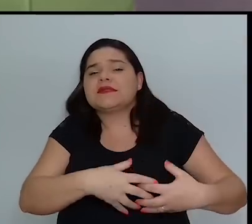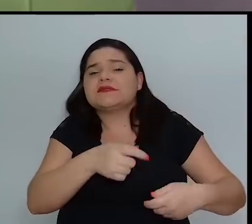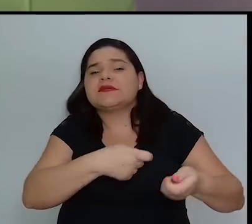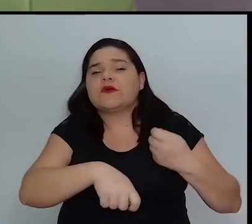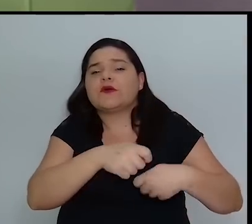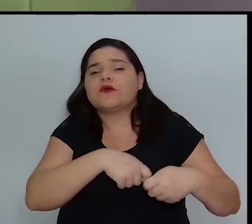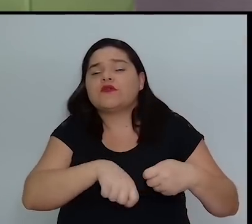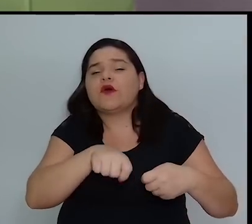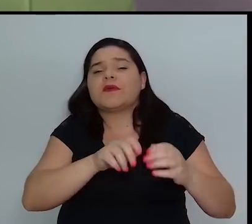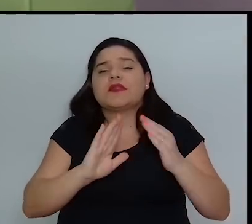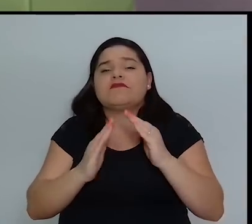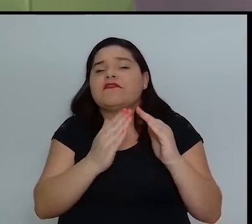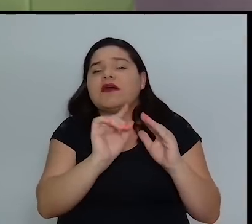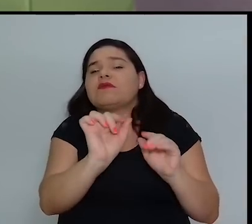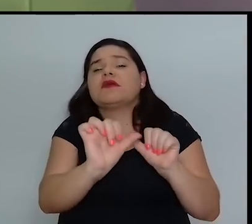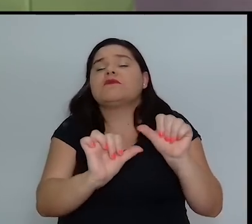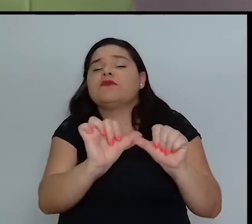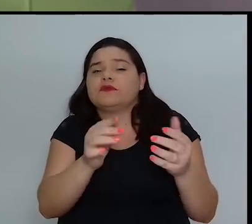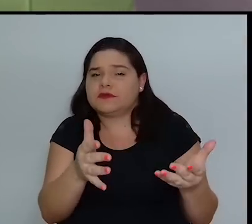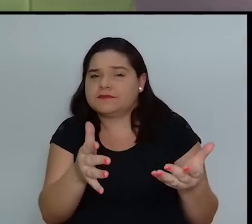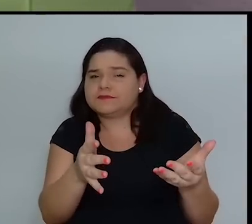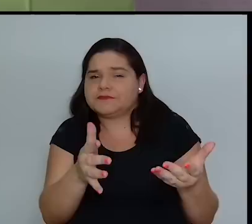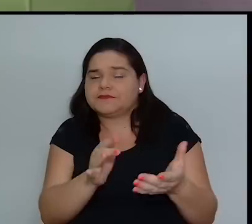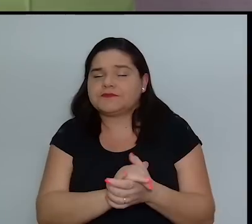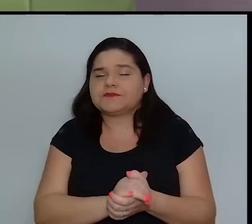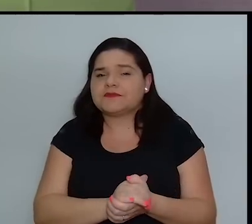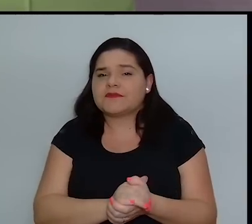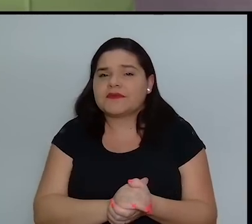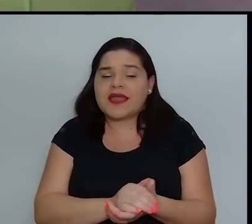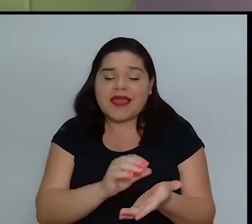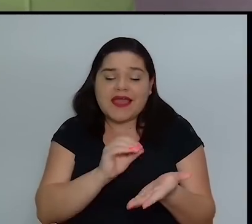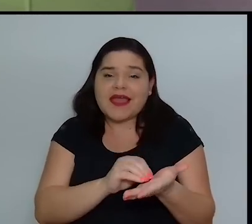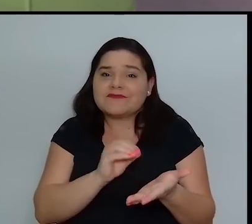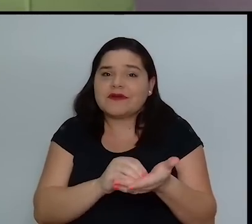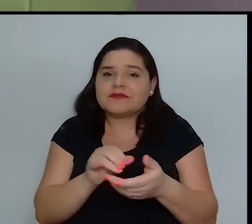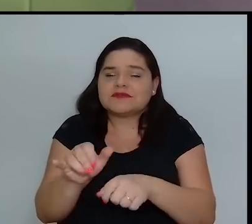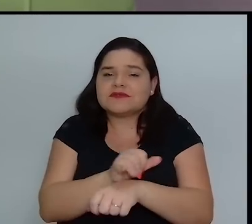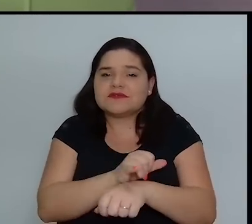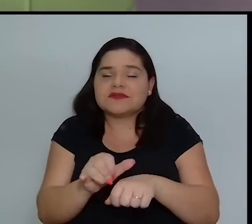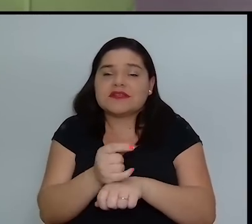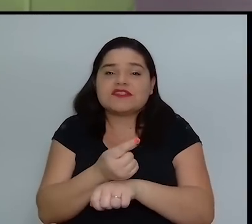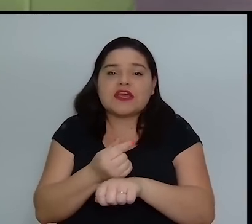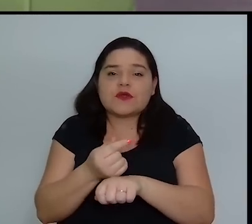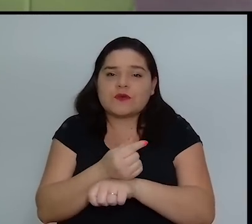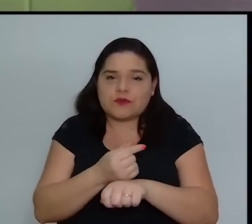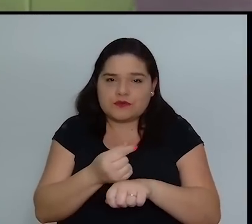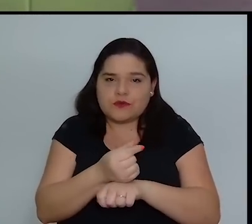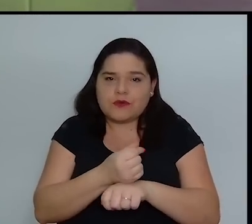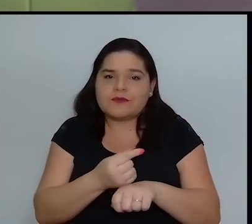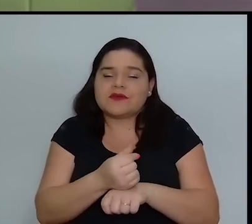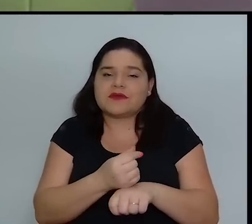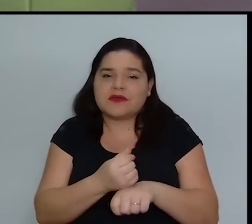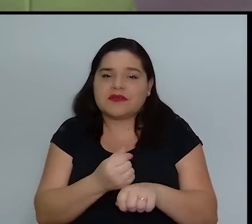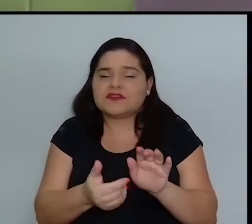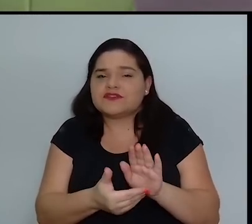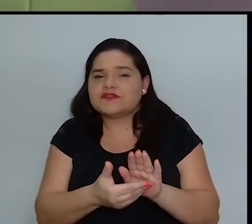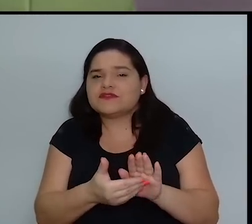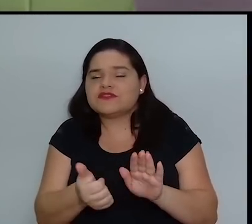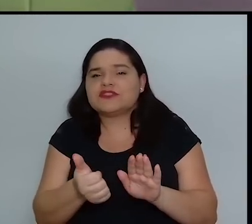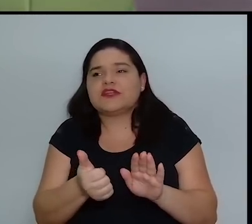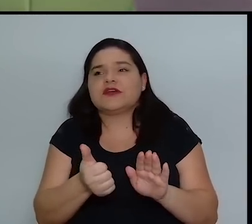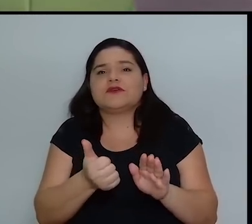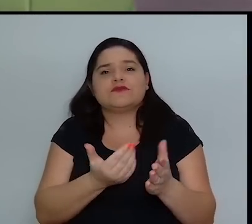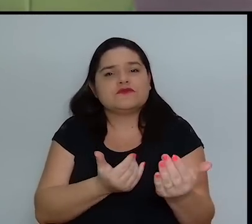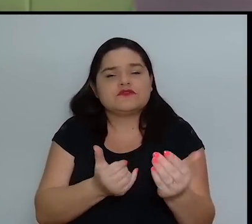sim né é a ausência de alternativas econômicas que muitas vezes tiram um jovem da